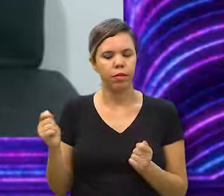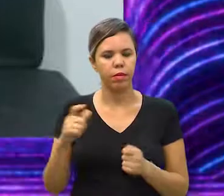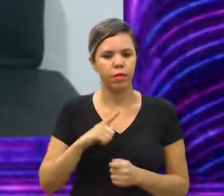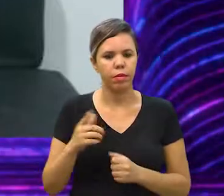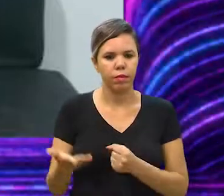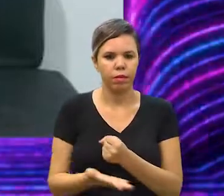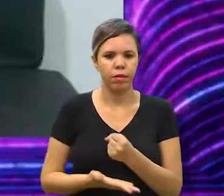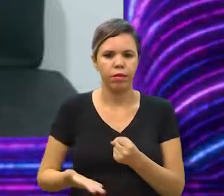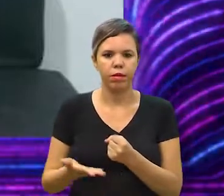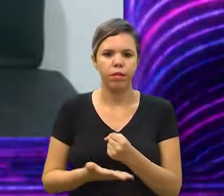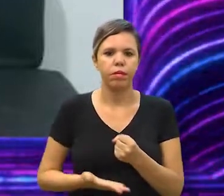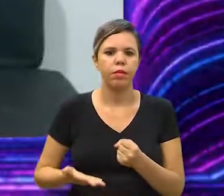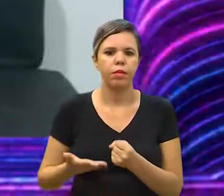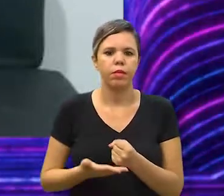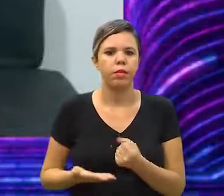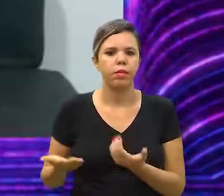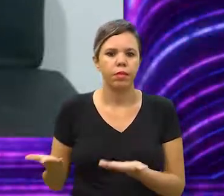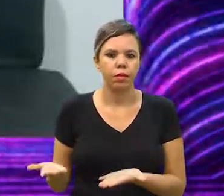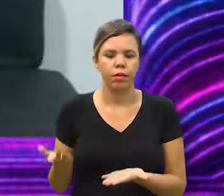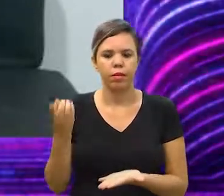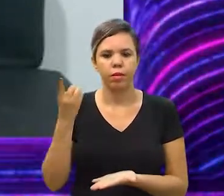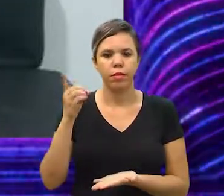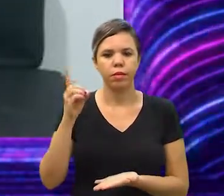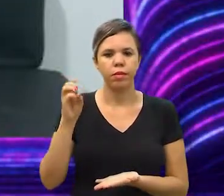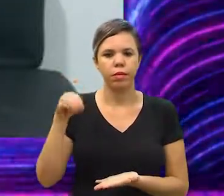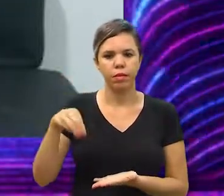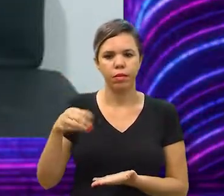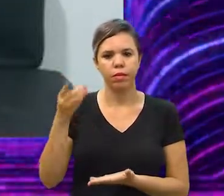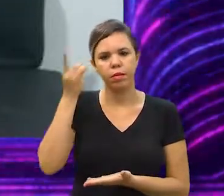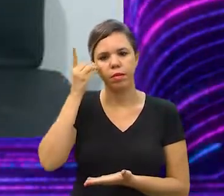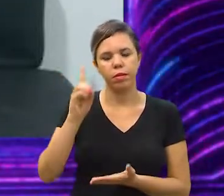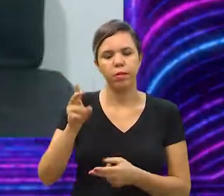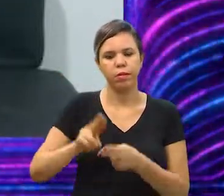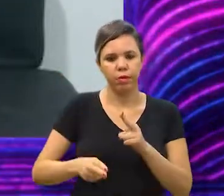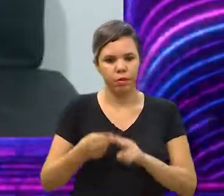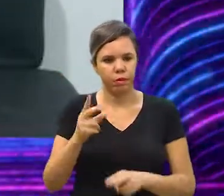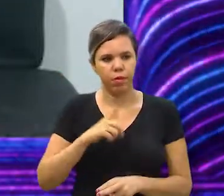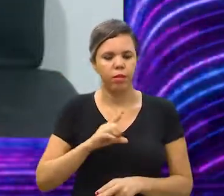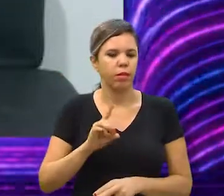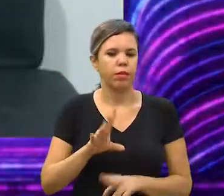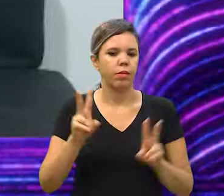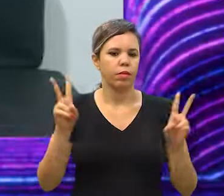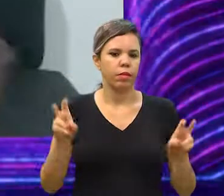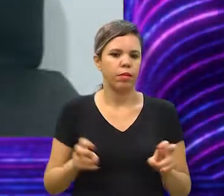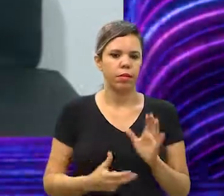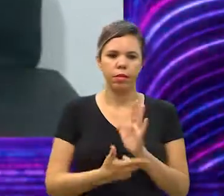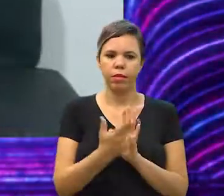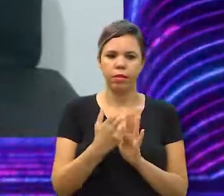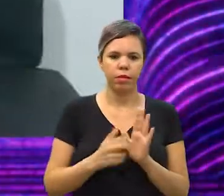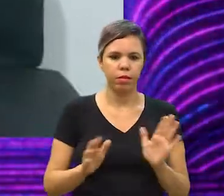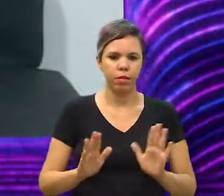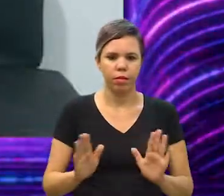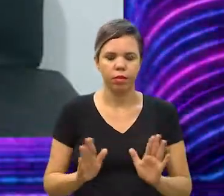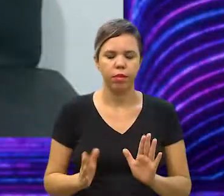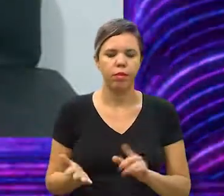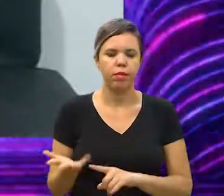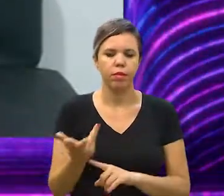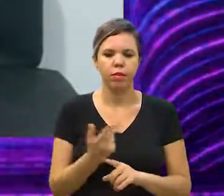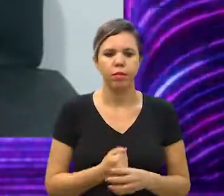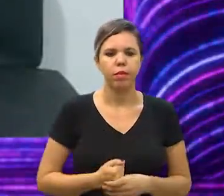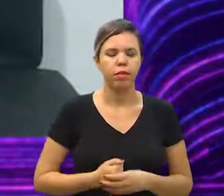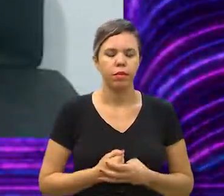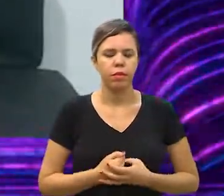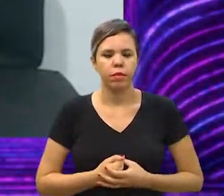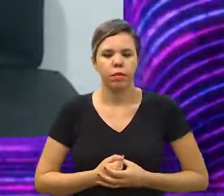poder baseado nesse dom que ele tem. Então não é só sobre grafite, não é só sobre arte,